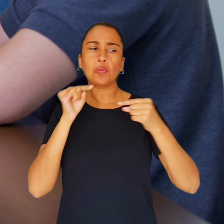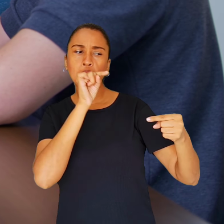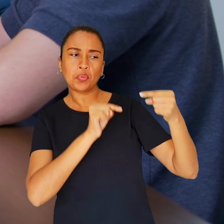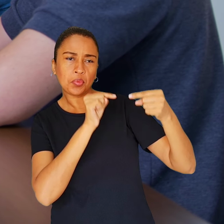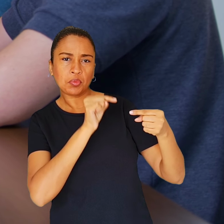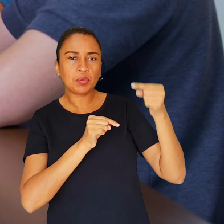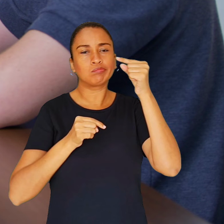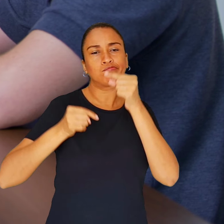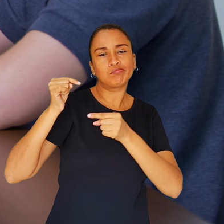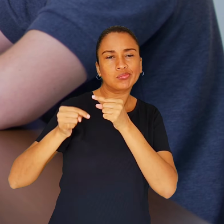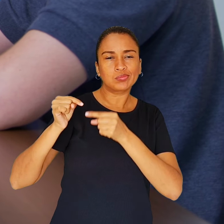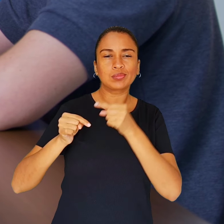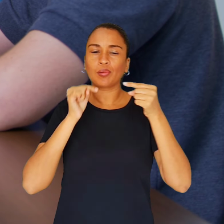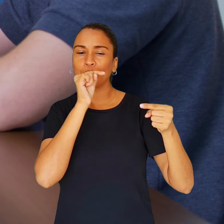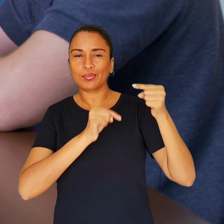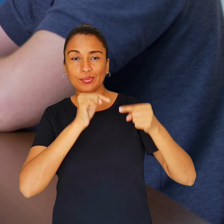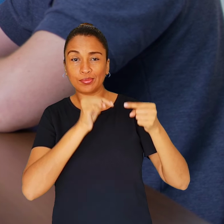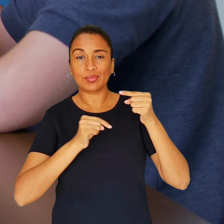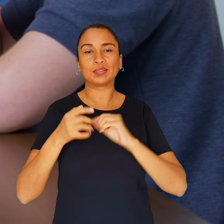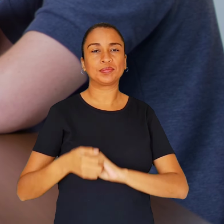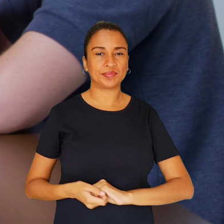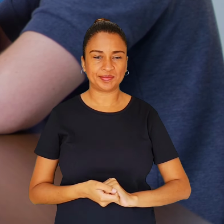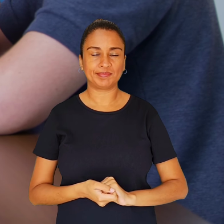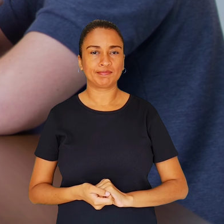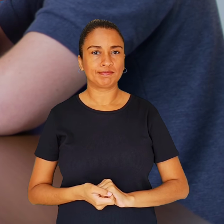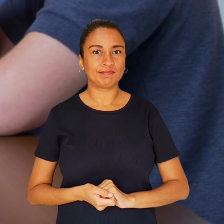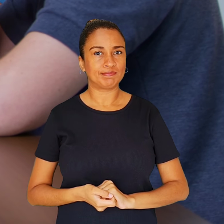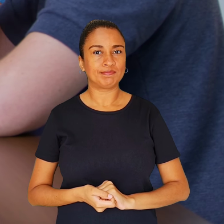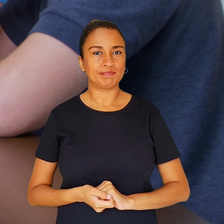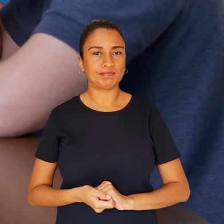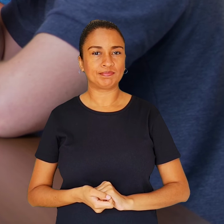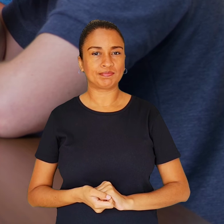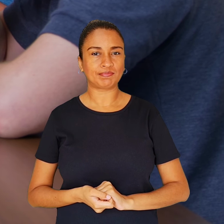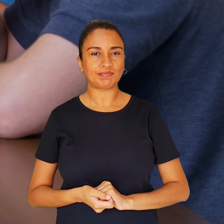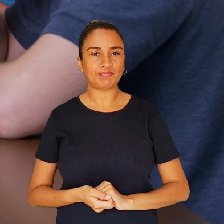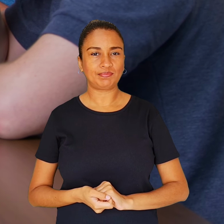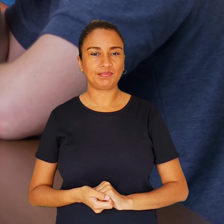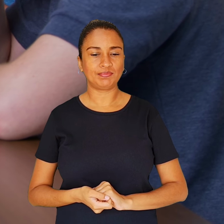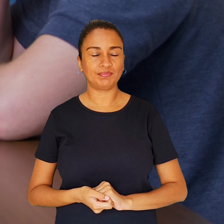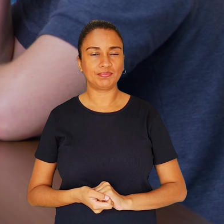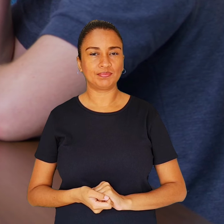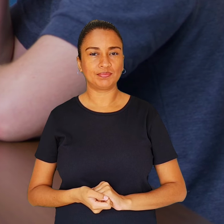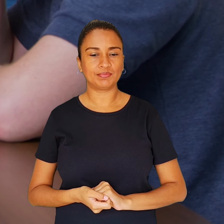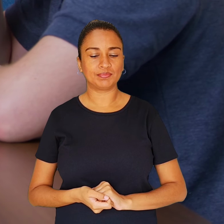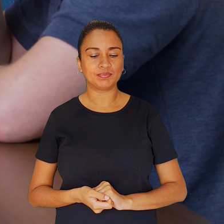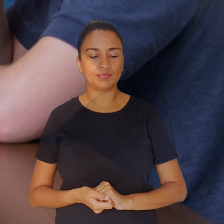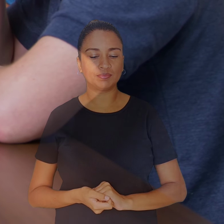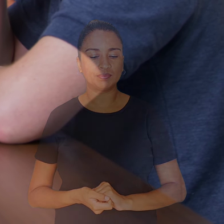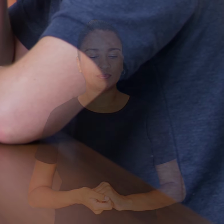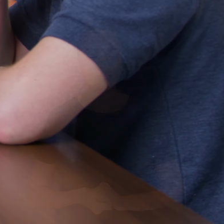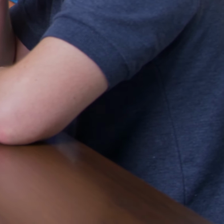que. Não, é perigoso. Mas como é que nós vamos chegar lá? E quantos naquela. Eles